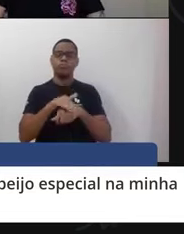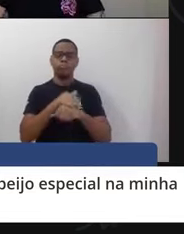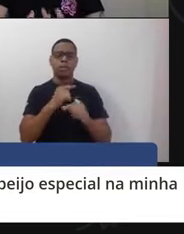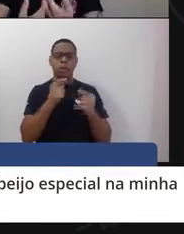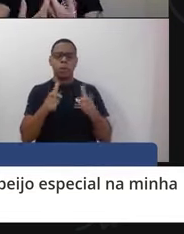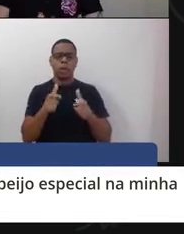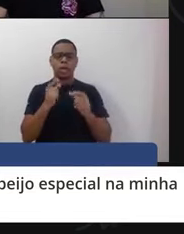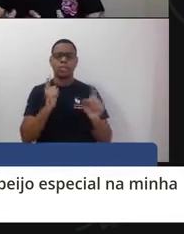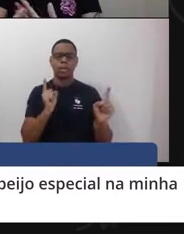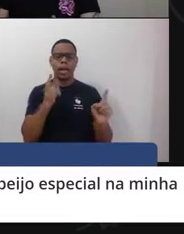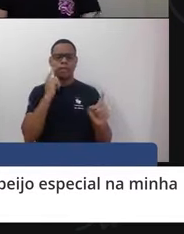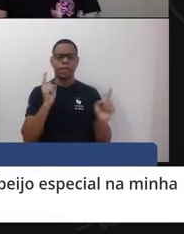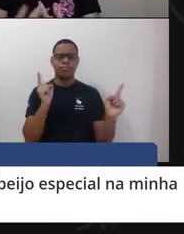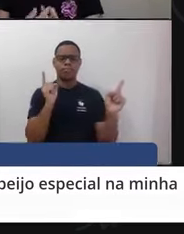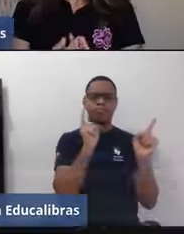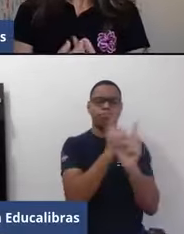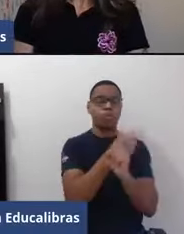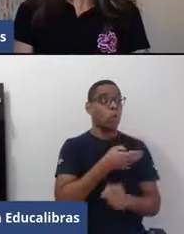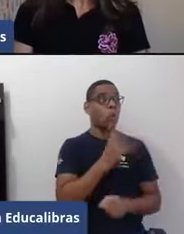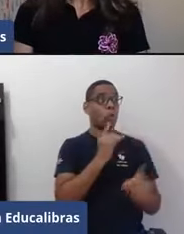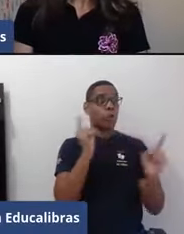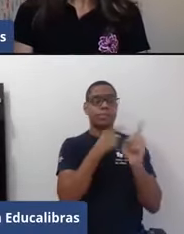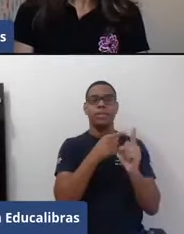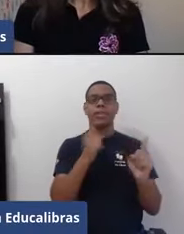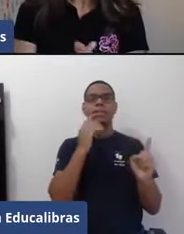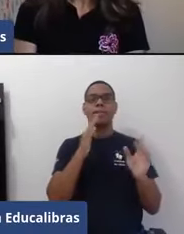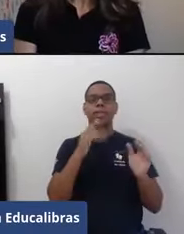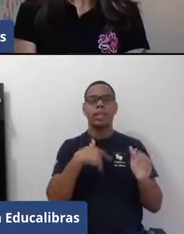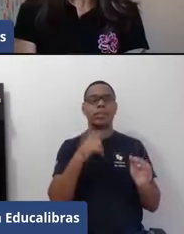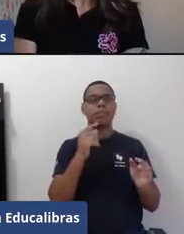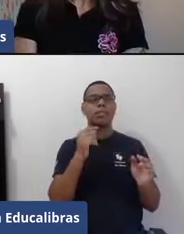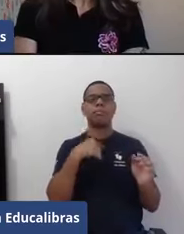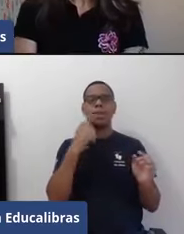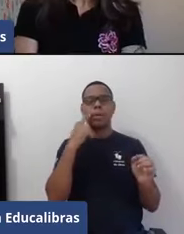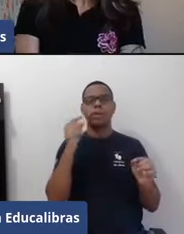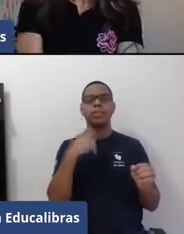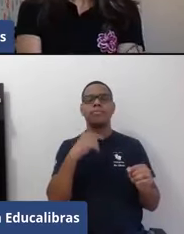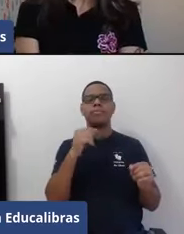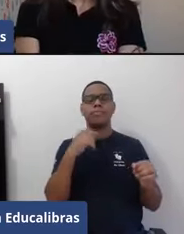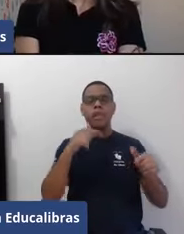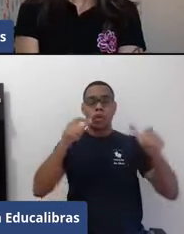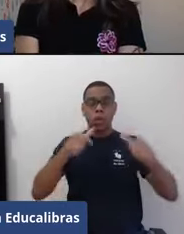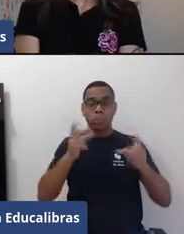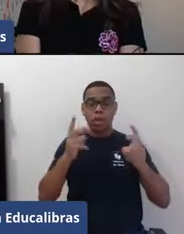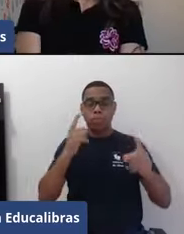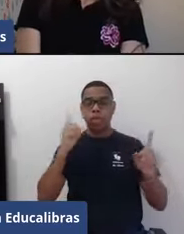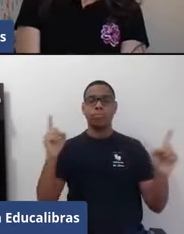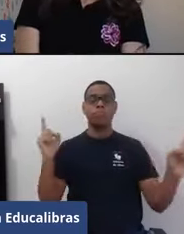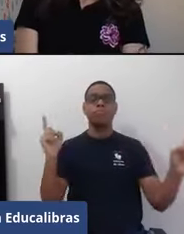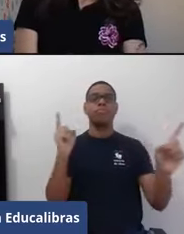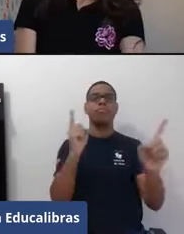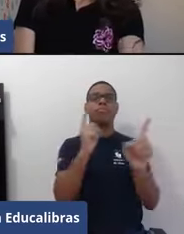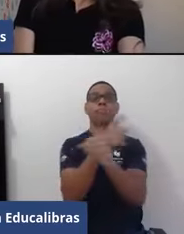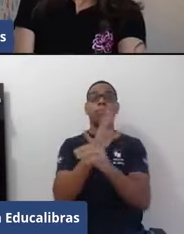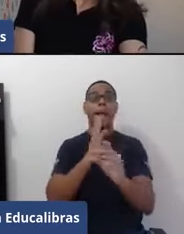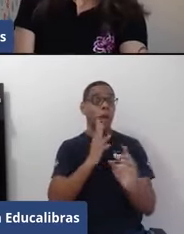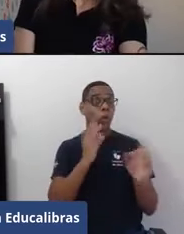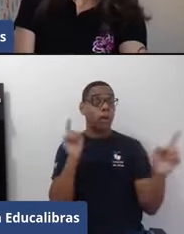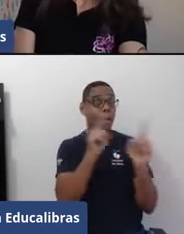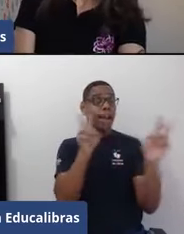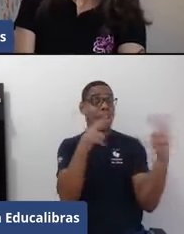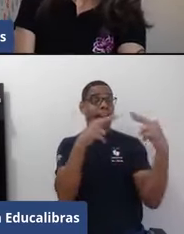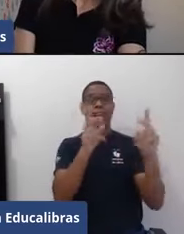Então, em eventos que eu fui, ele esteve, a gente não se cruzou. A vida é muito interessante, né? Então, o